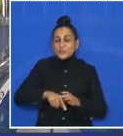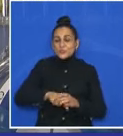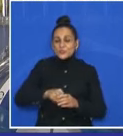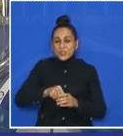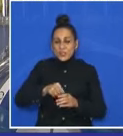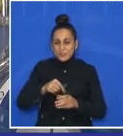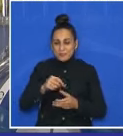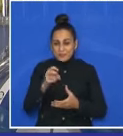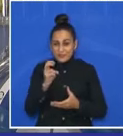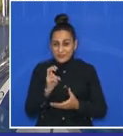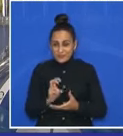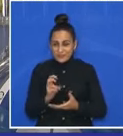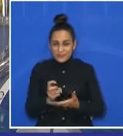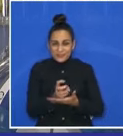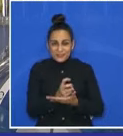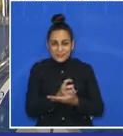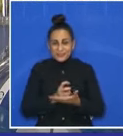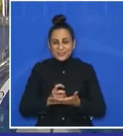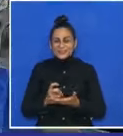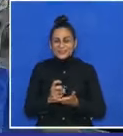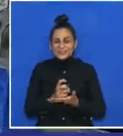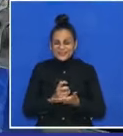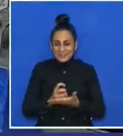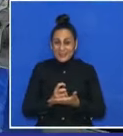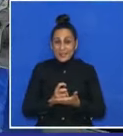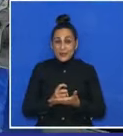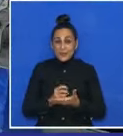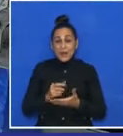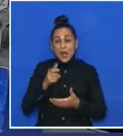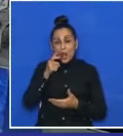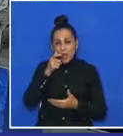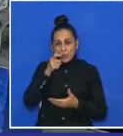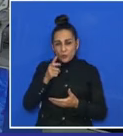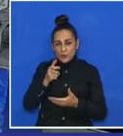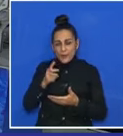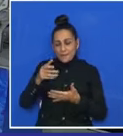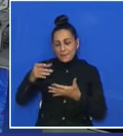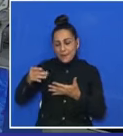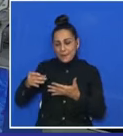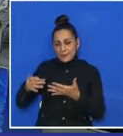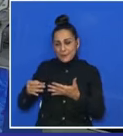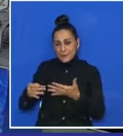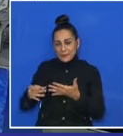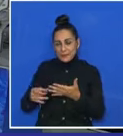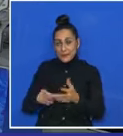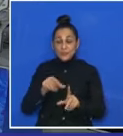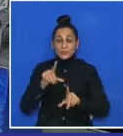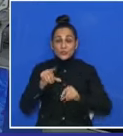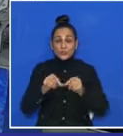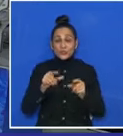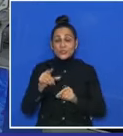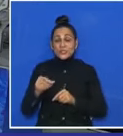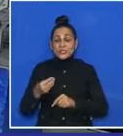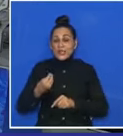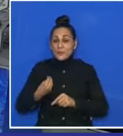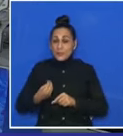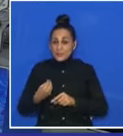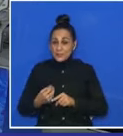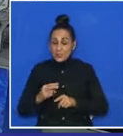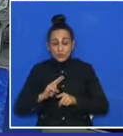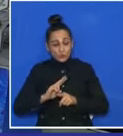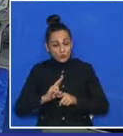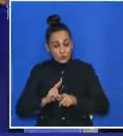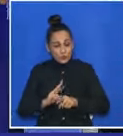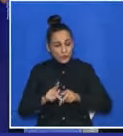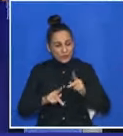dele sortearemos as 5 dezenas da Quina. E para conferir de perto cada detalhe do nosso sorteio, eu conto com a presença de